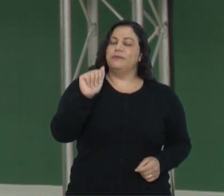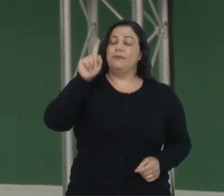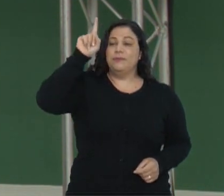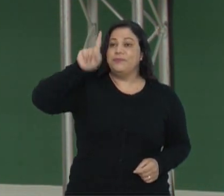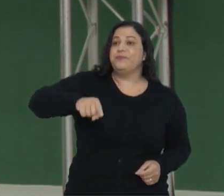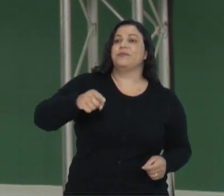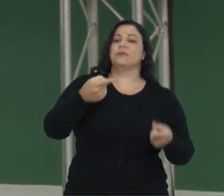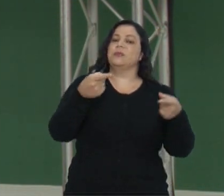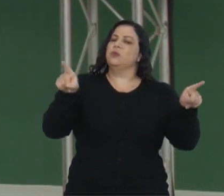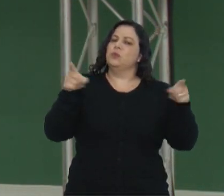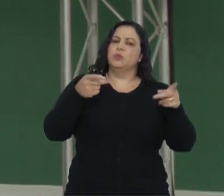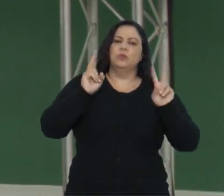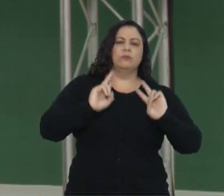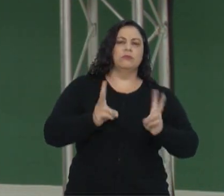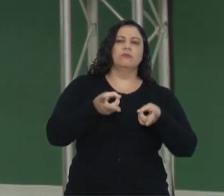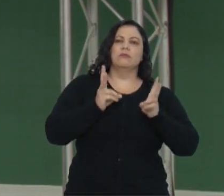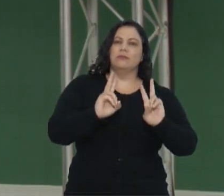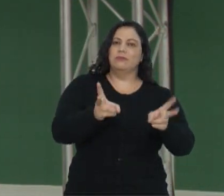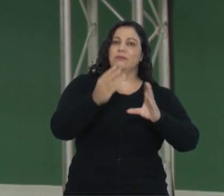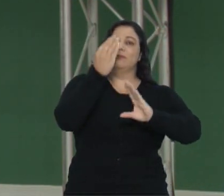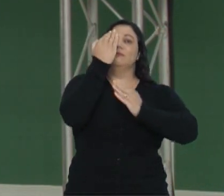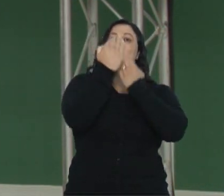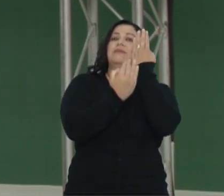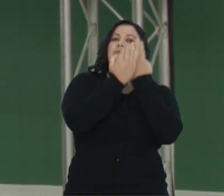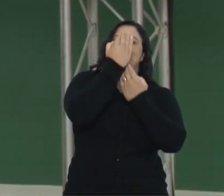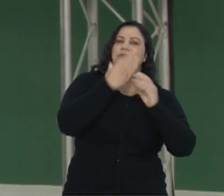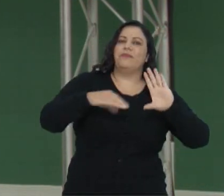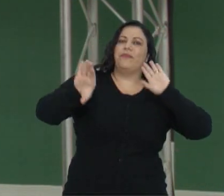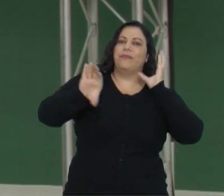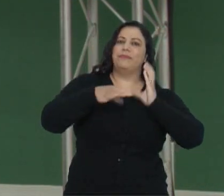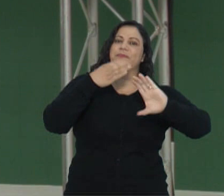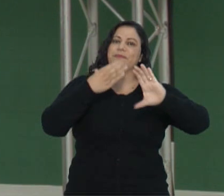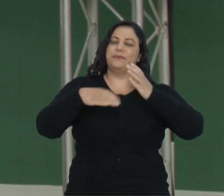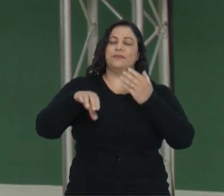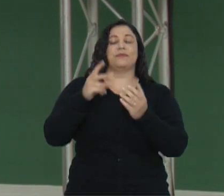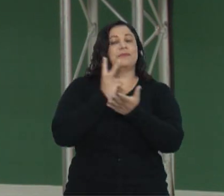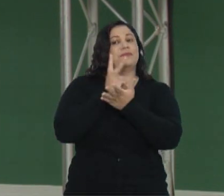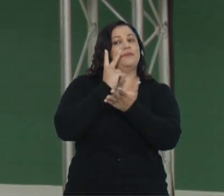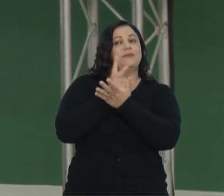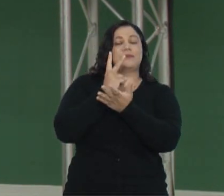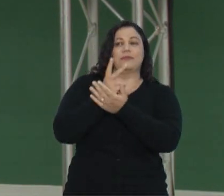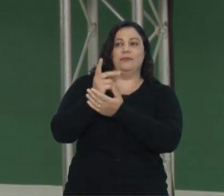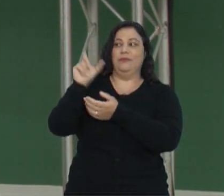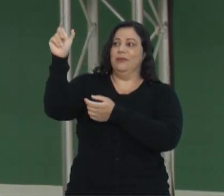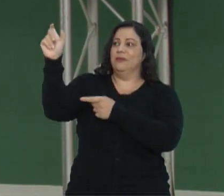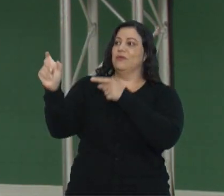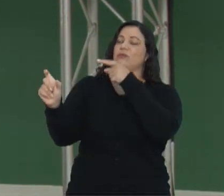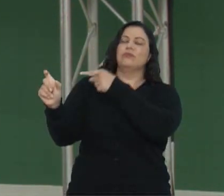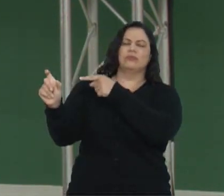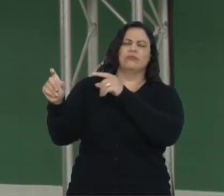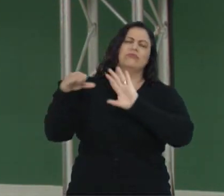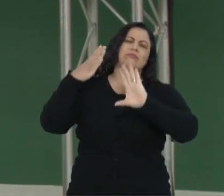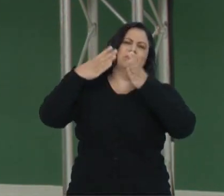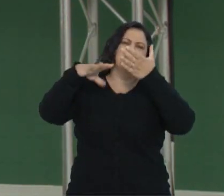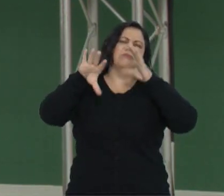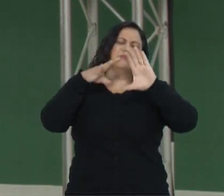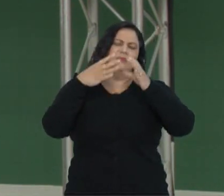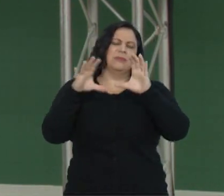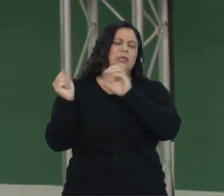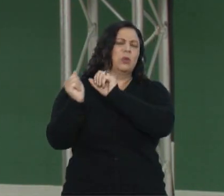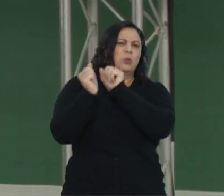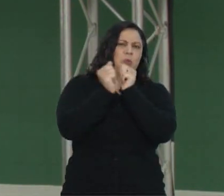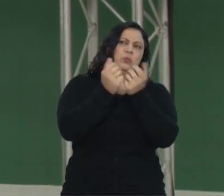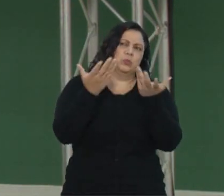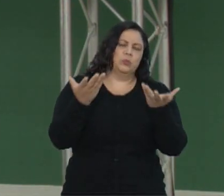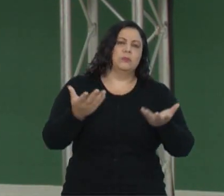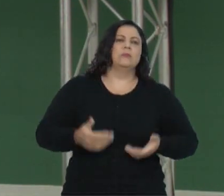instrumento contínuo só, e a cantata tem sempre um cara cantando junto lá, né? Um tenor, um soprano, que